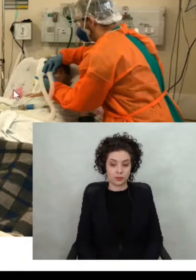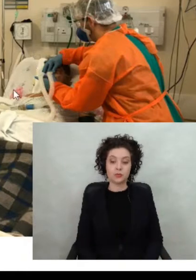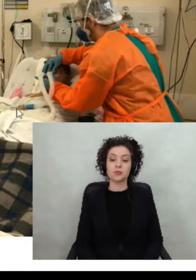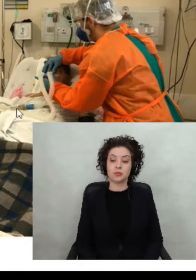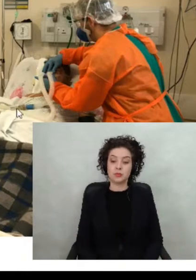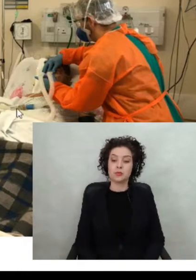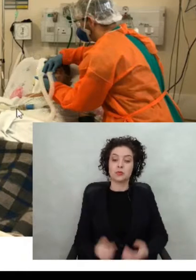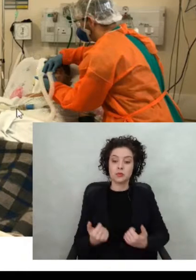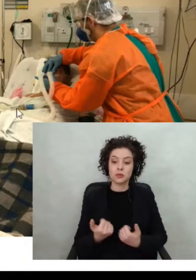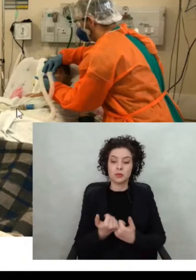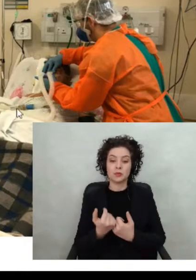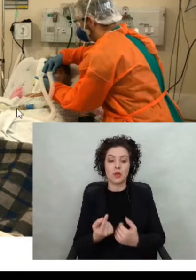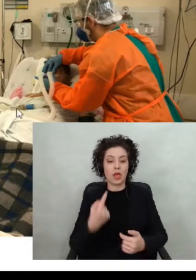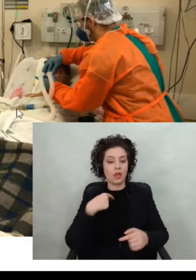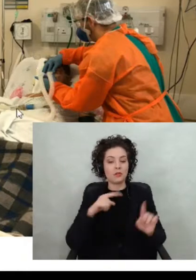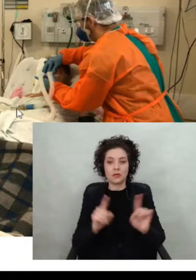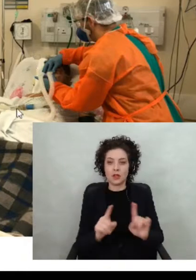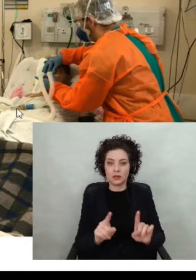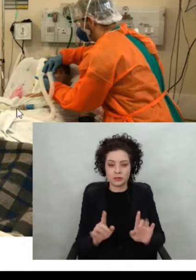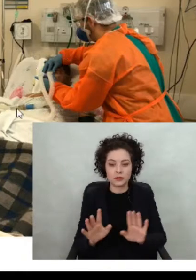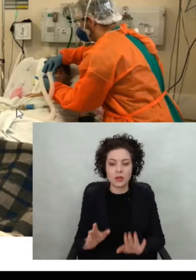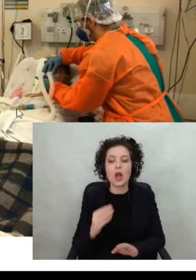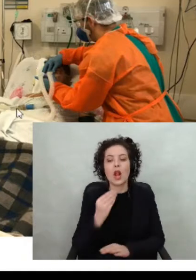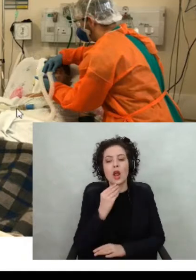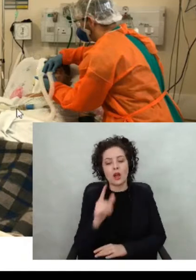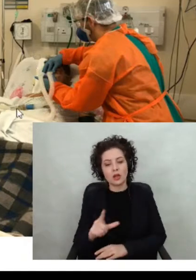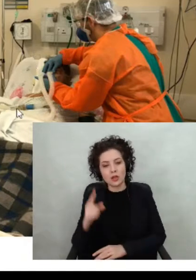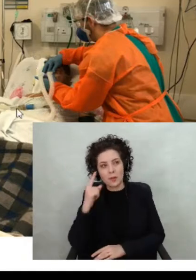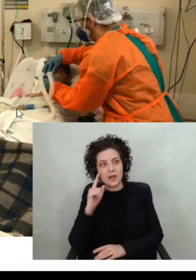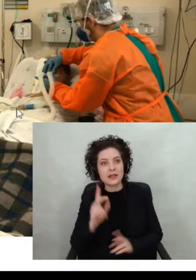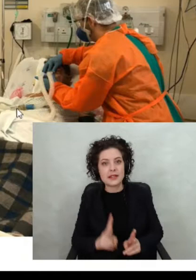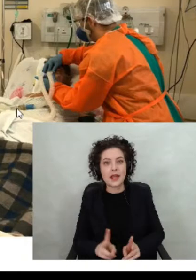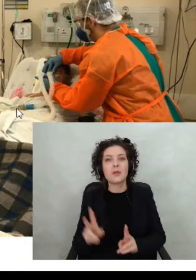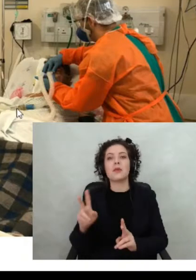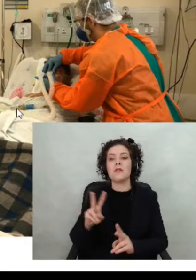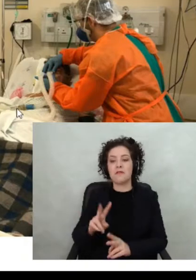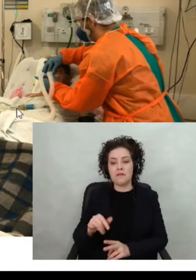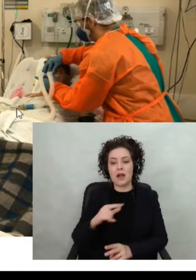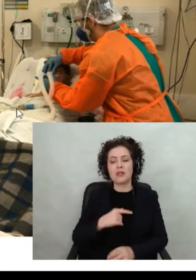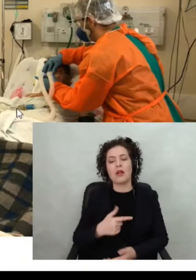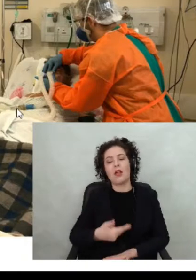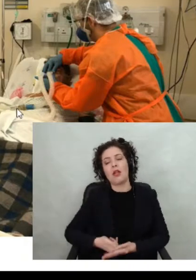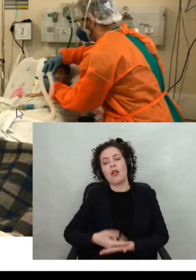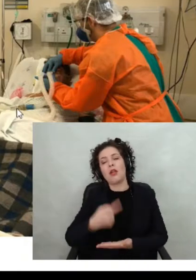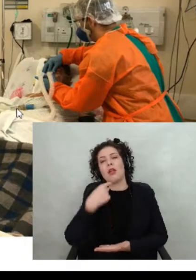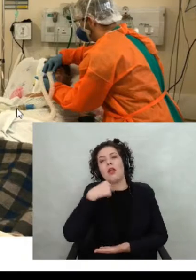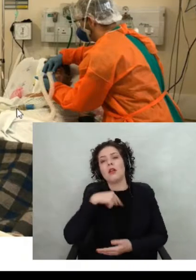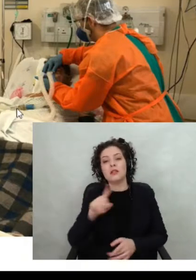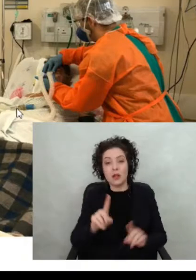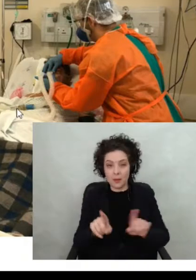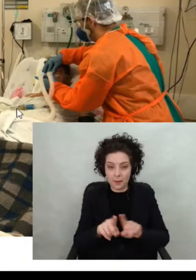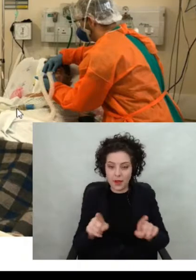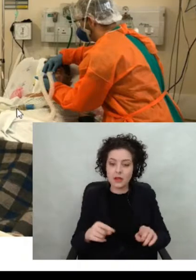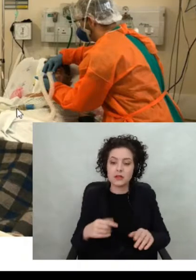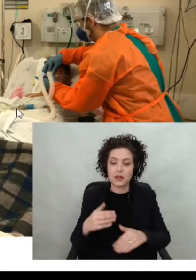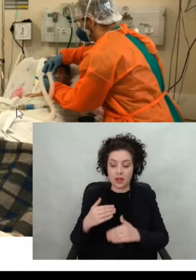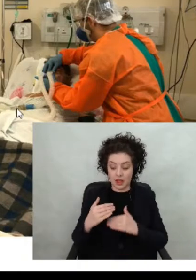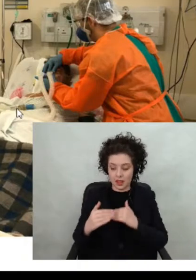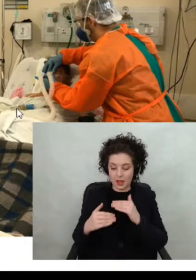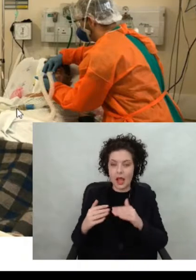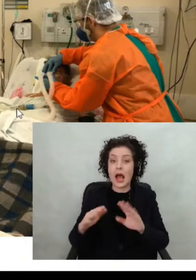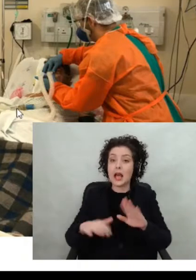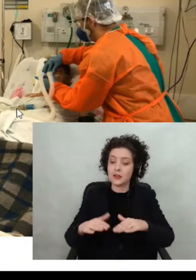né? Então, lógico que a gente tende a pensar sempre que o doente vai estar ruim lá no ventilador, mas vamos lembrar que isso é progressivo. A maioria dos pacientes precisa